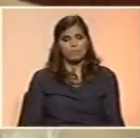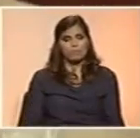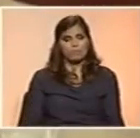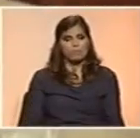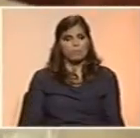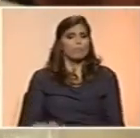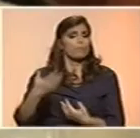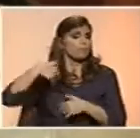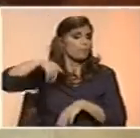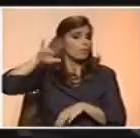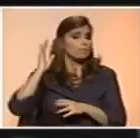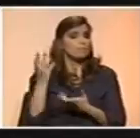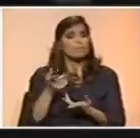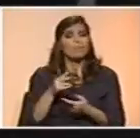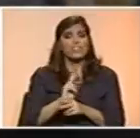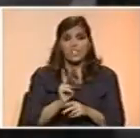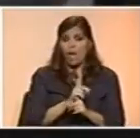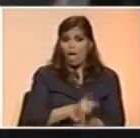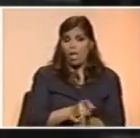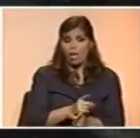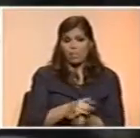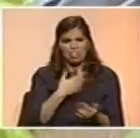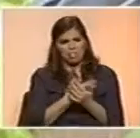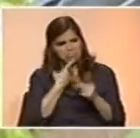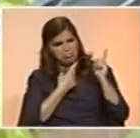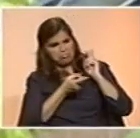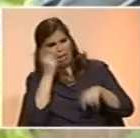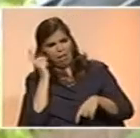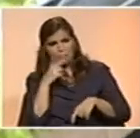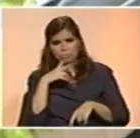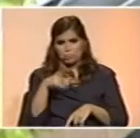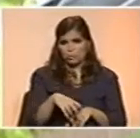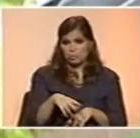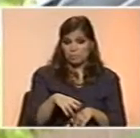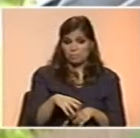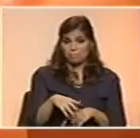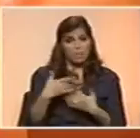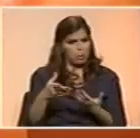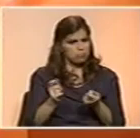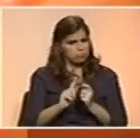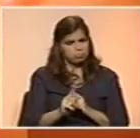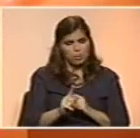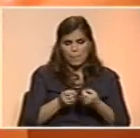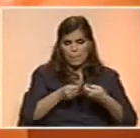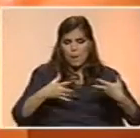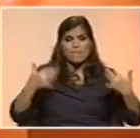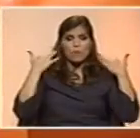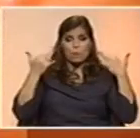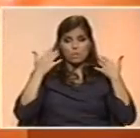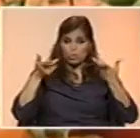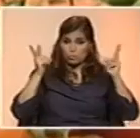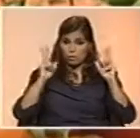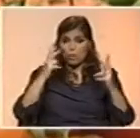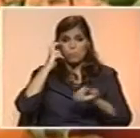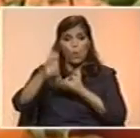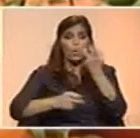Já lá vai o tempo em que ser vegetariano causava estranheza entre os portugueses. O aumento da informação disponível, a procura